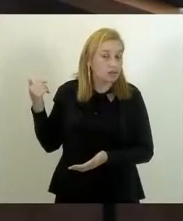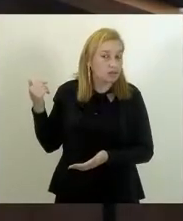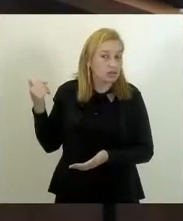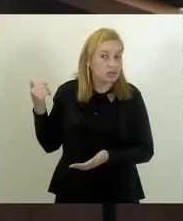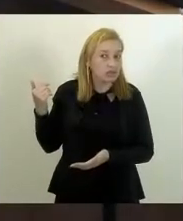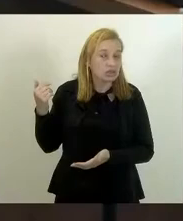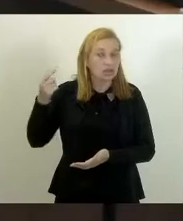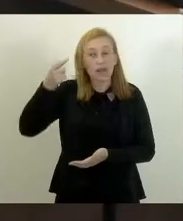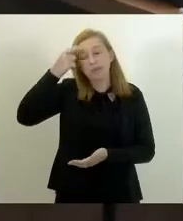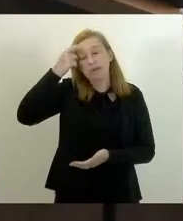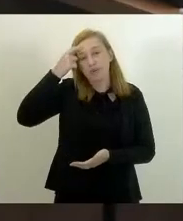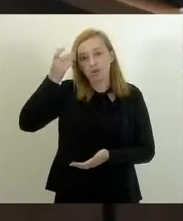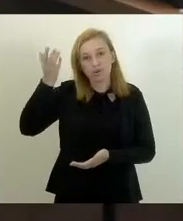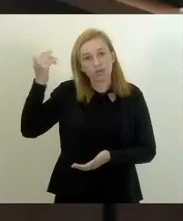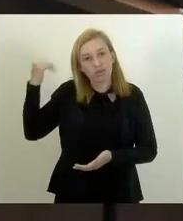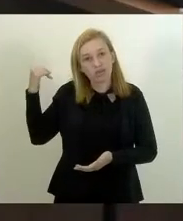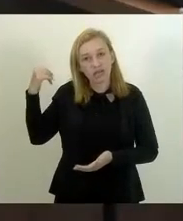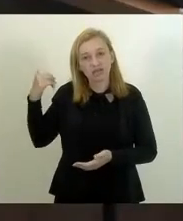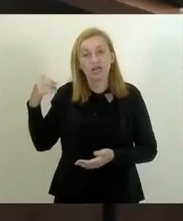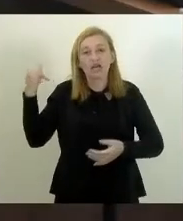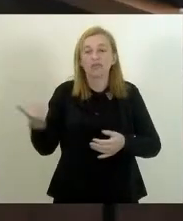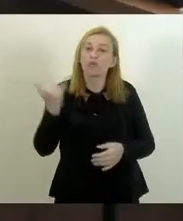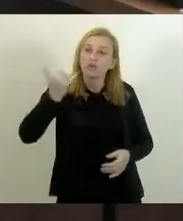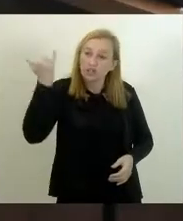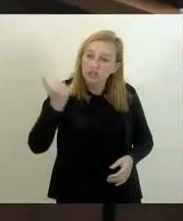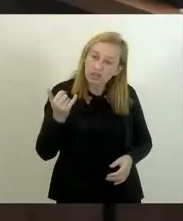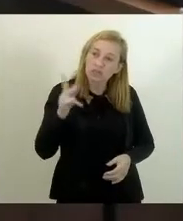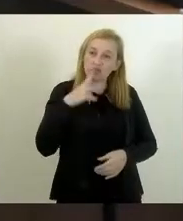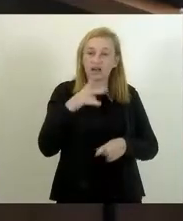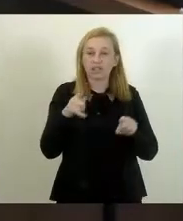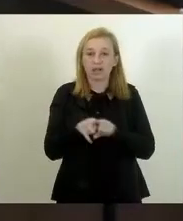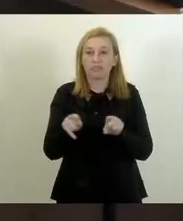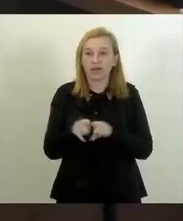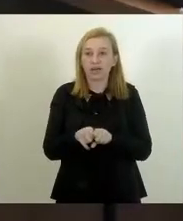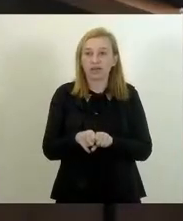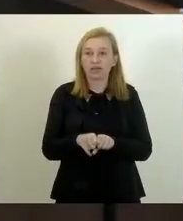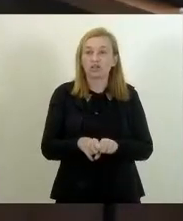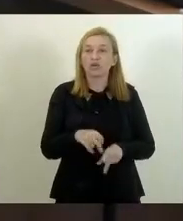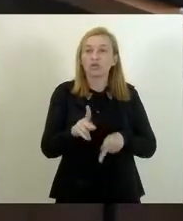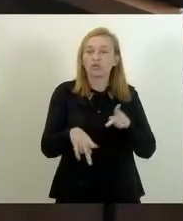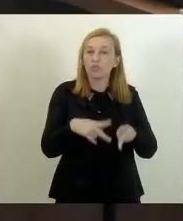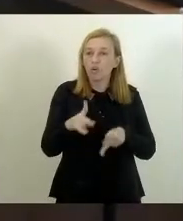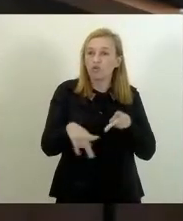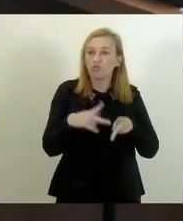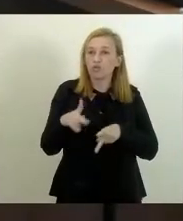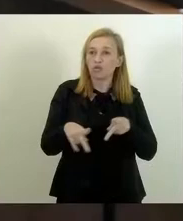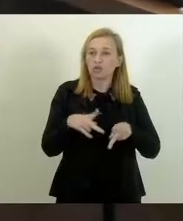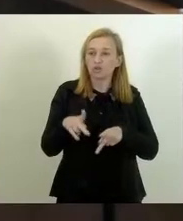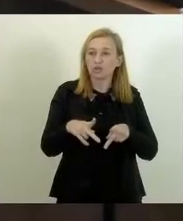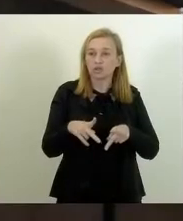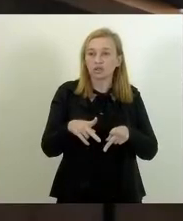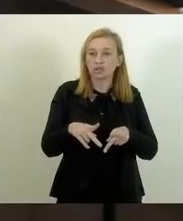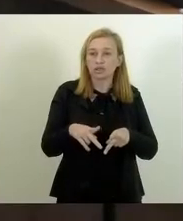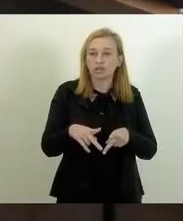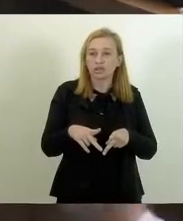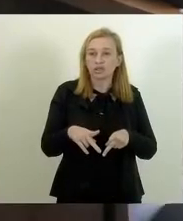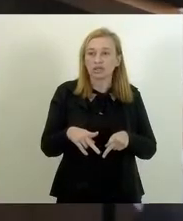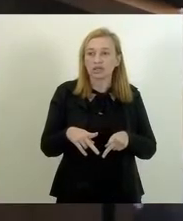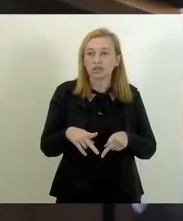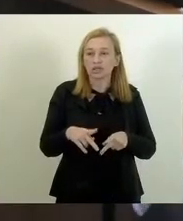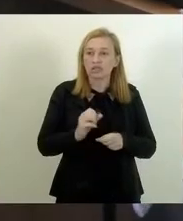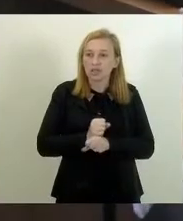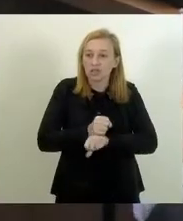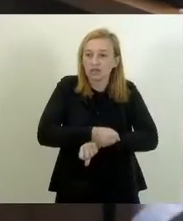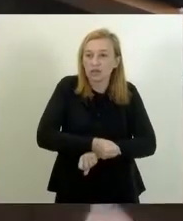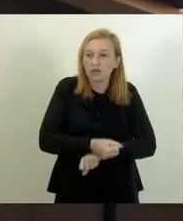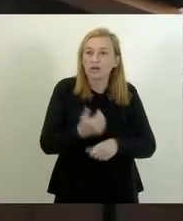gente rememore eles. E é importante que se diga também que um povo, para conceber a sua escravização, é